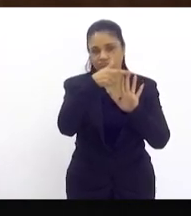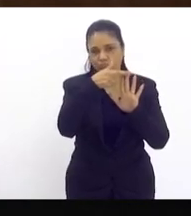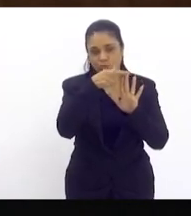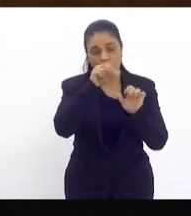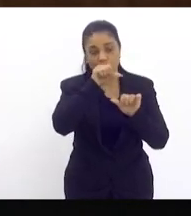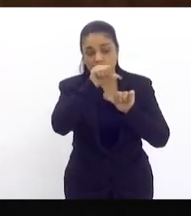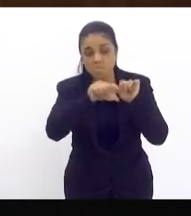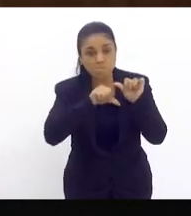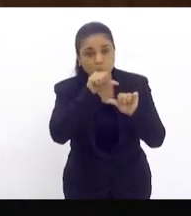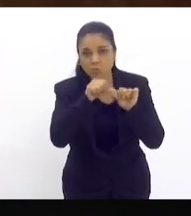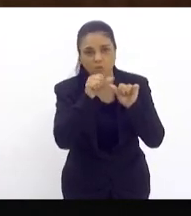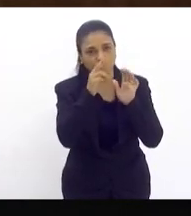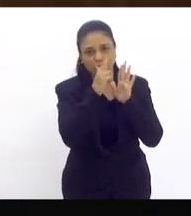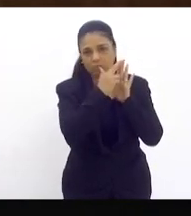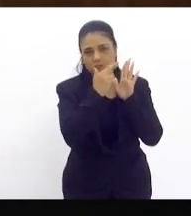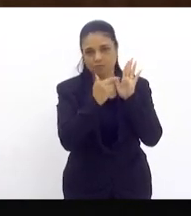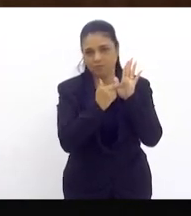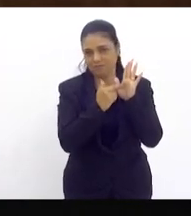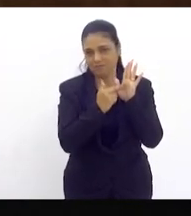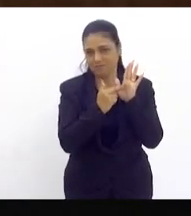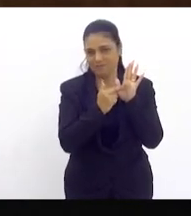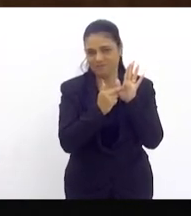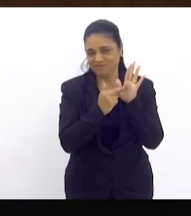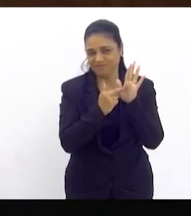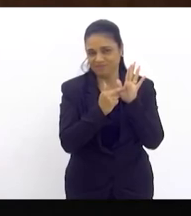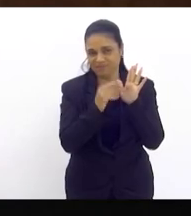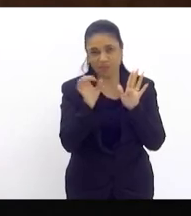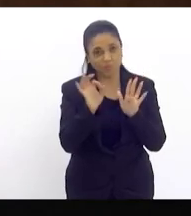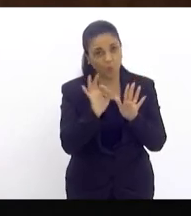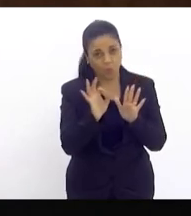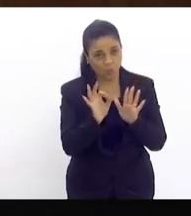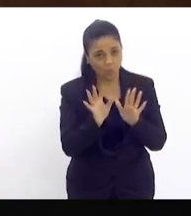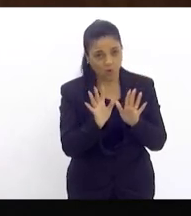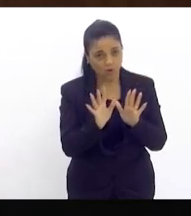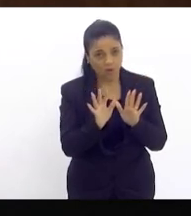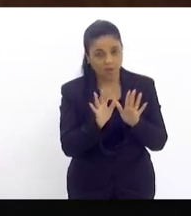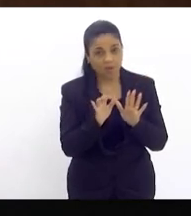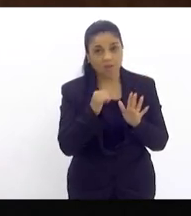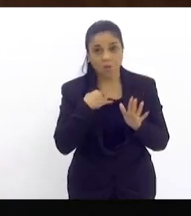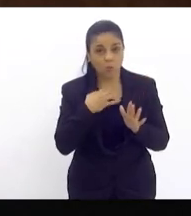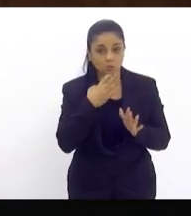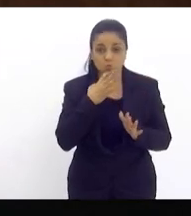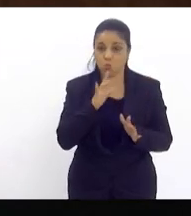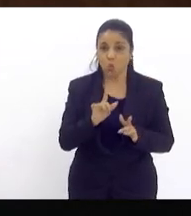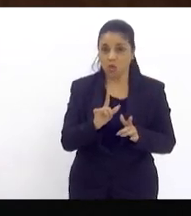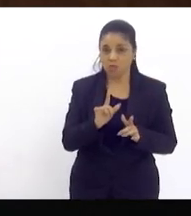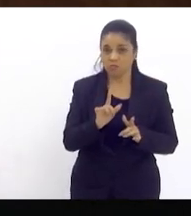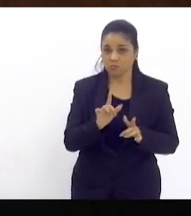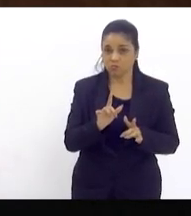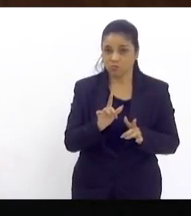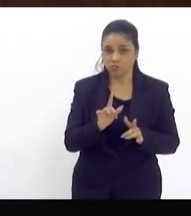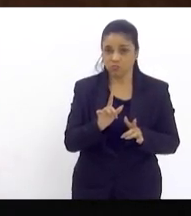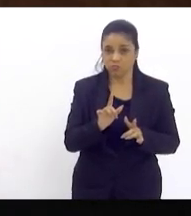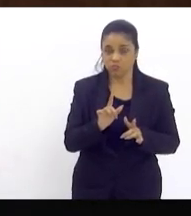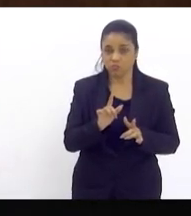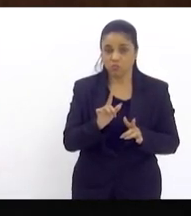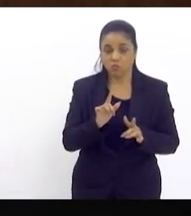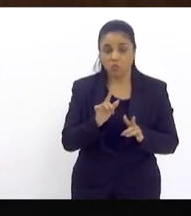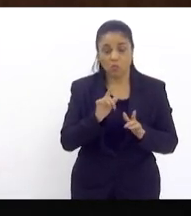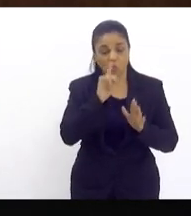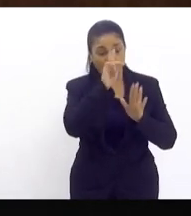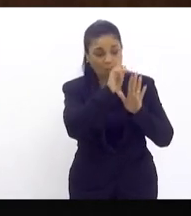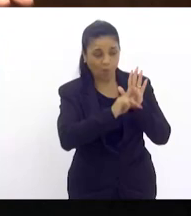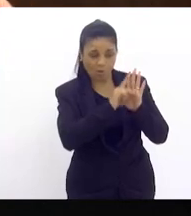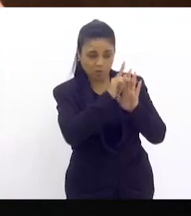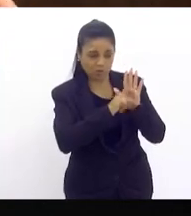altera no regimento interno e volto a dizer eu desconheço esse trâmite que um projeto de